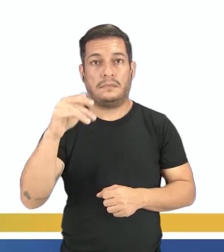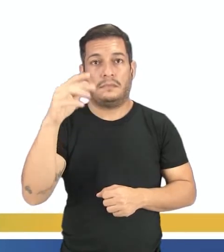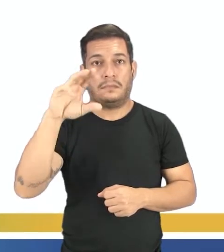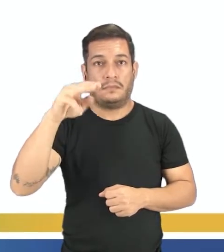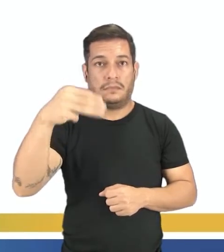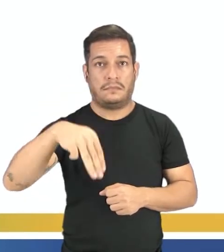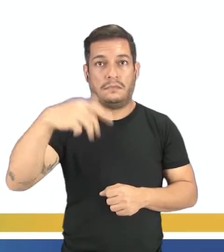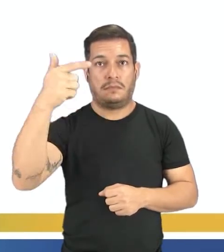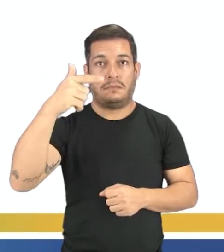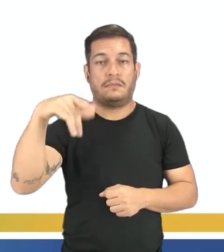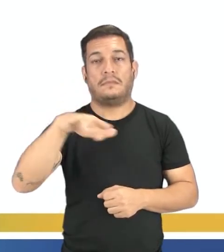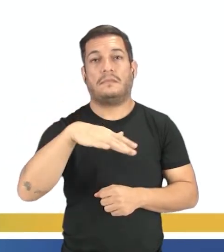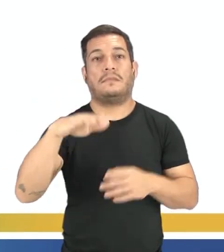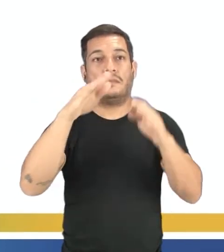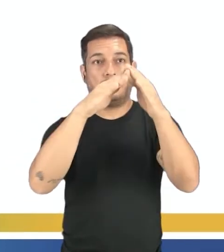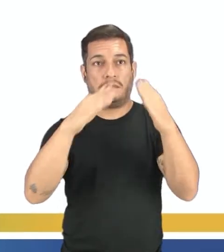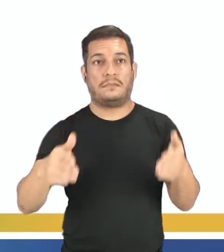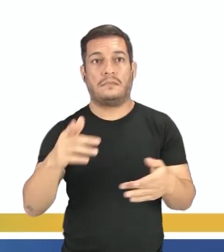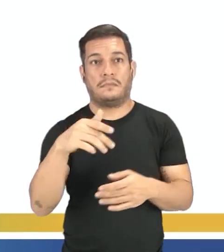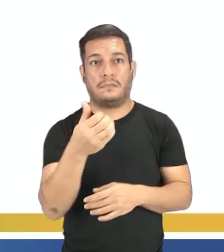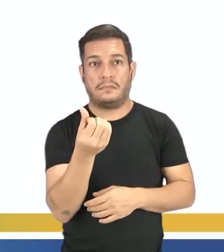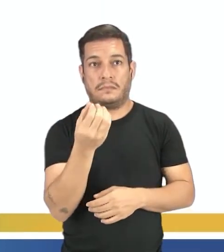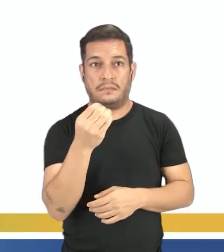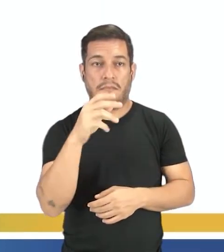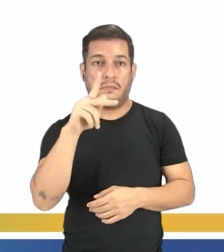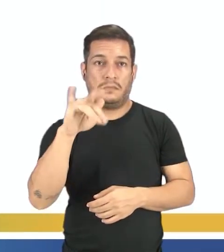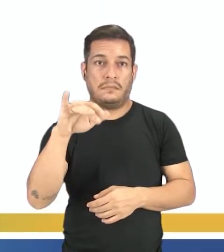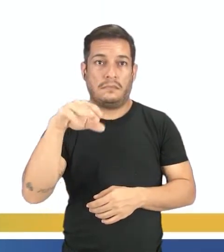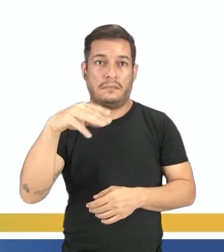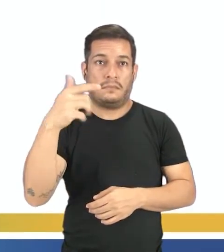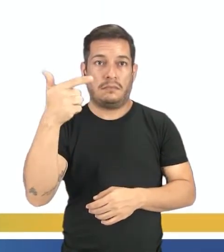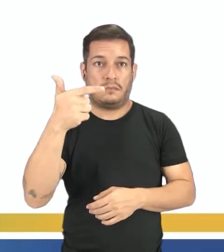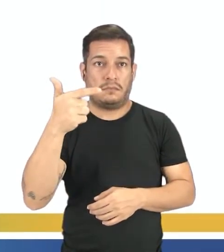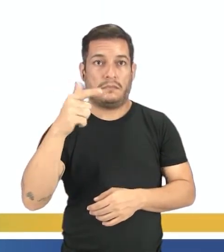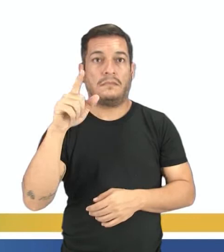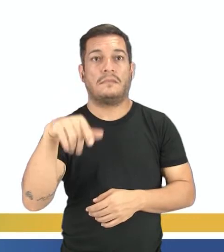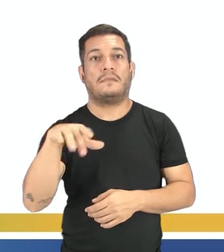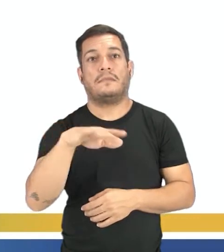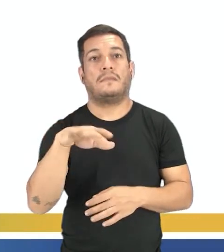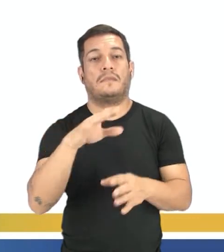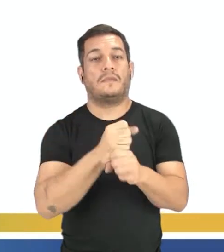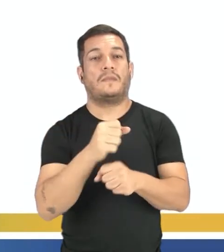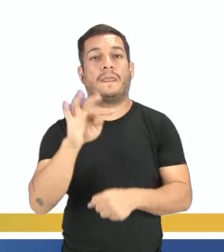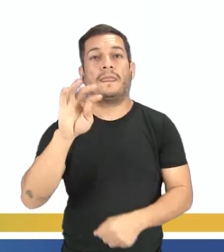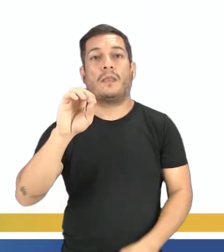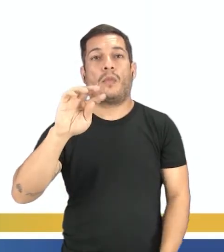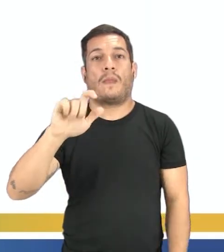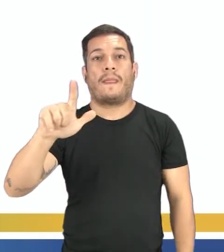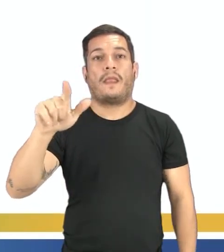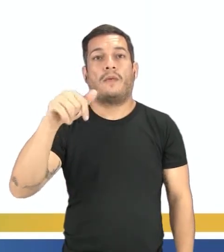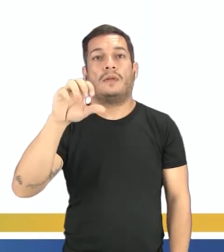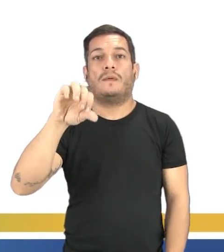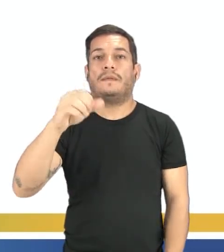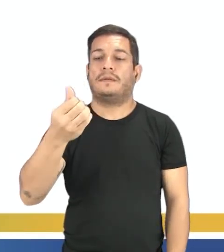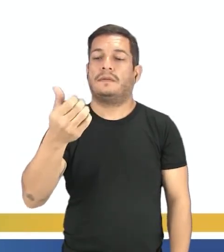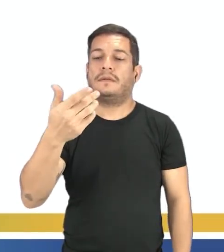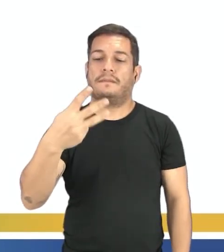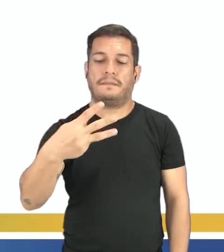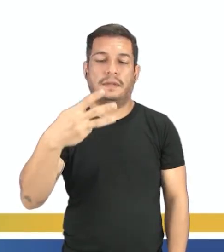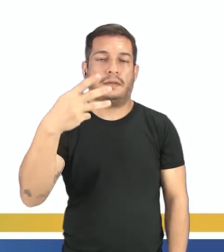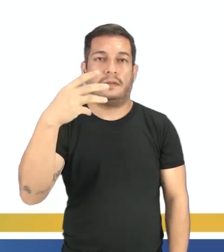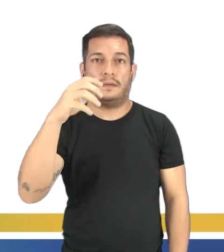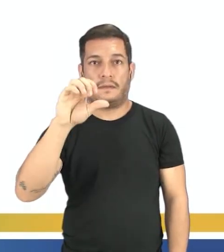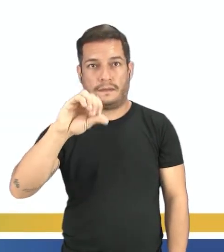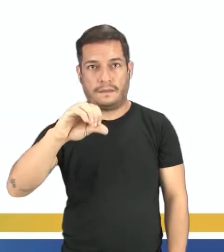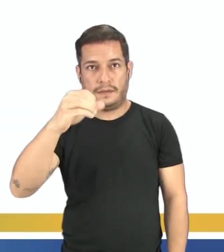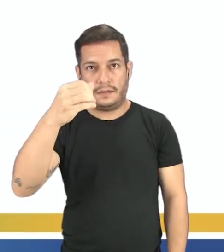quadrado. A área lateral do cone é de 60 π centímetro ao quadrado. E a área total é de 96 π centímetro ao quadrado,